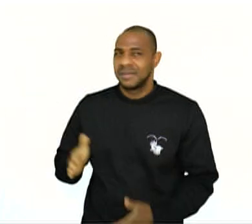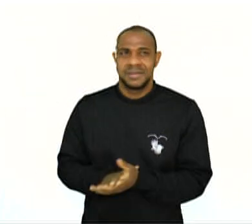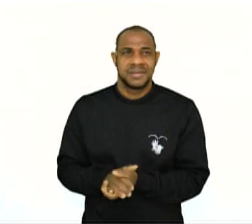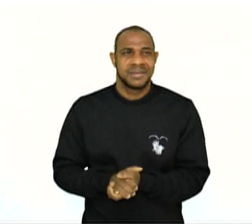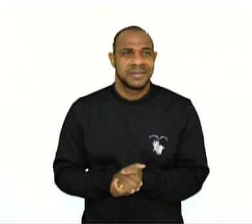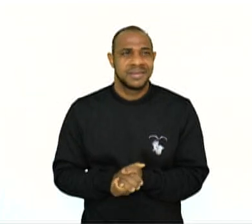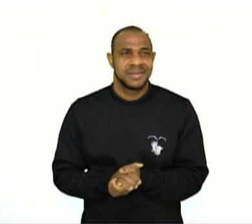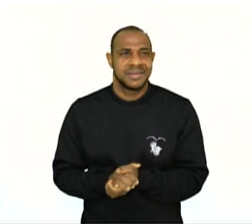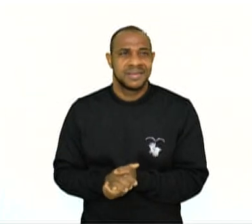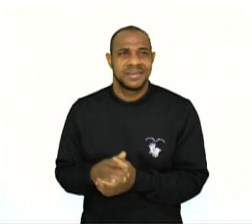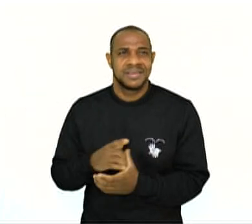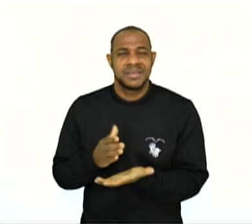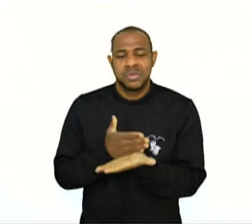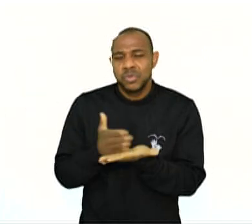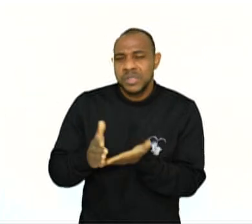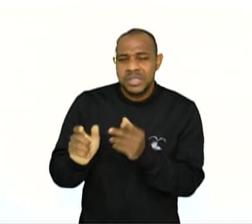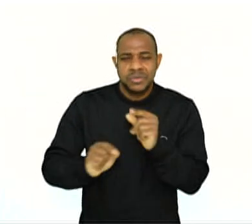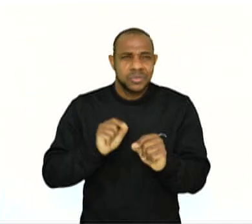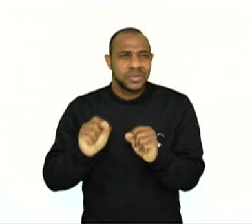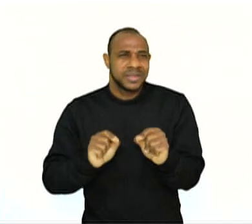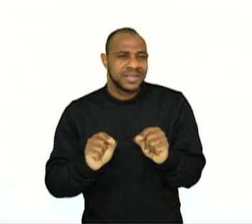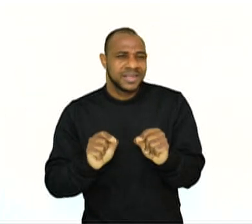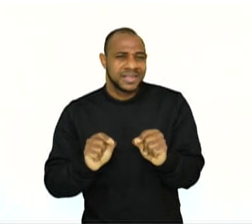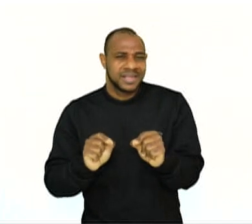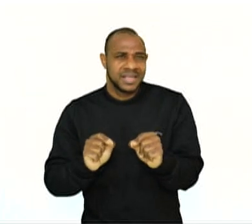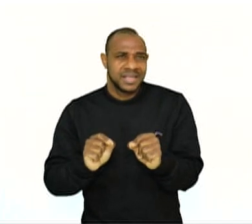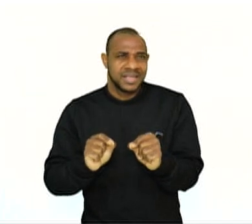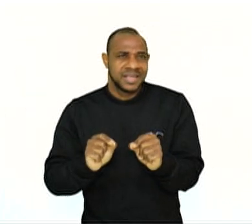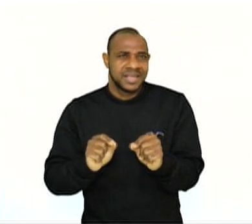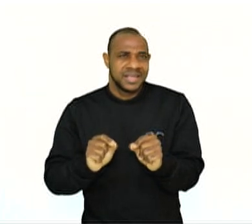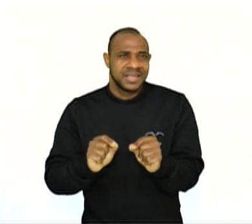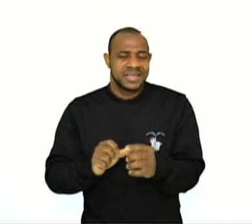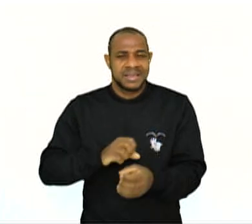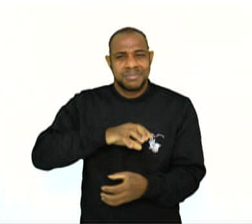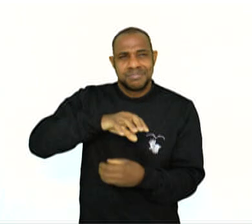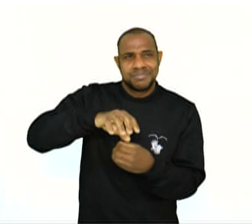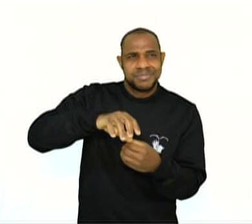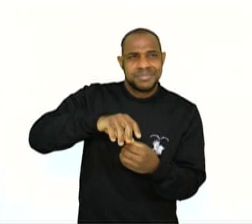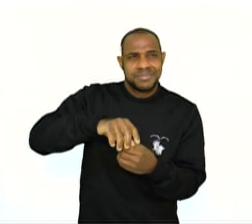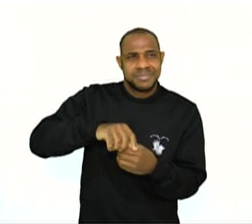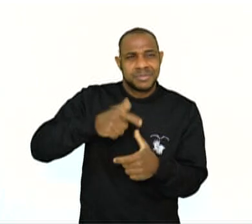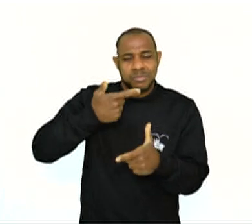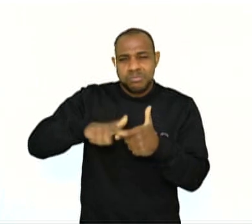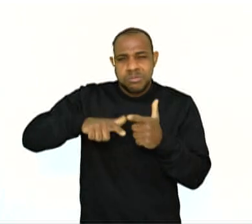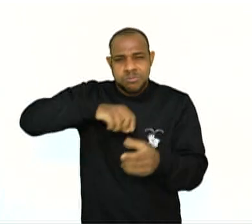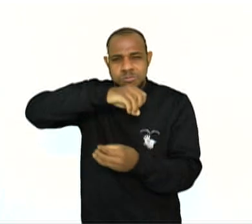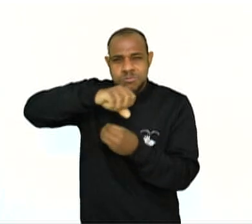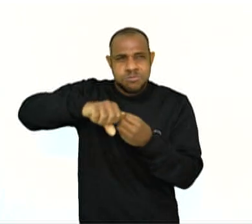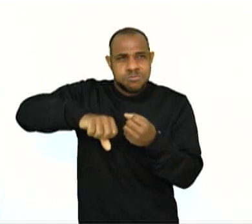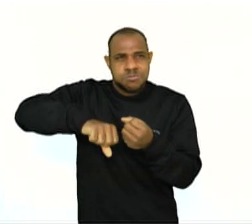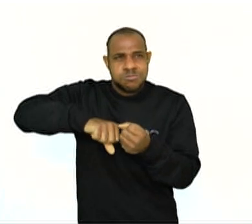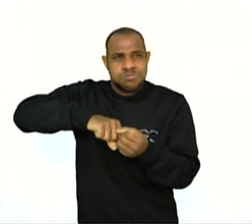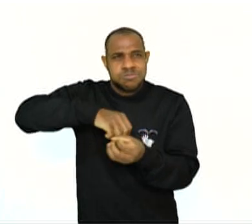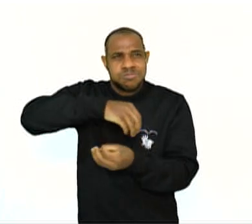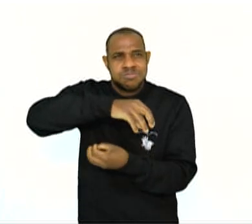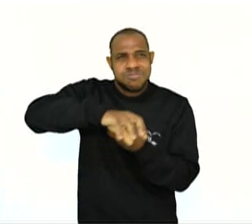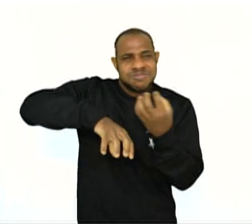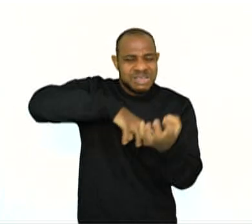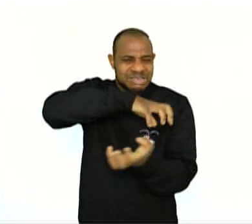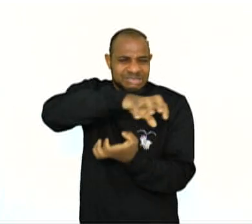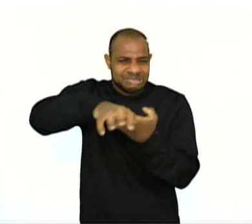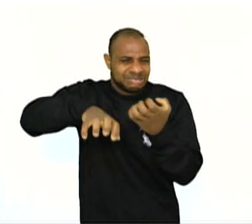coloca que logo no início da revolta, 31 de março de 64, aí dia 1º de abril